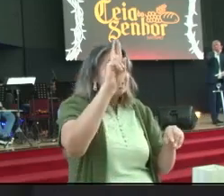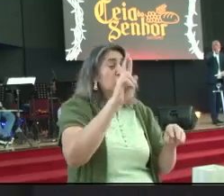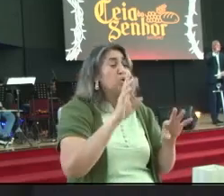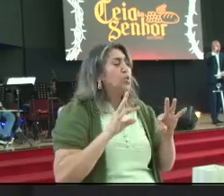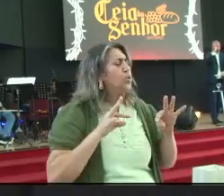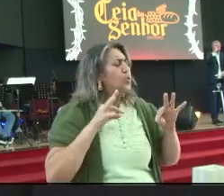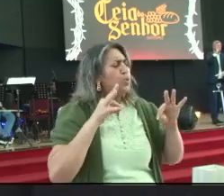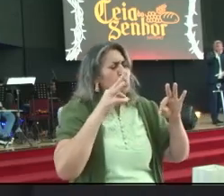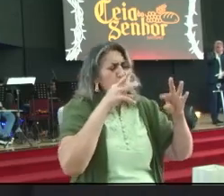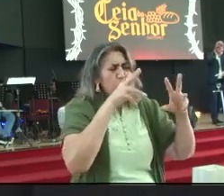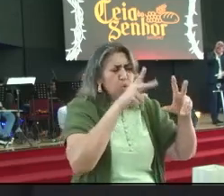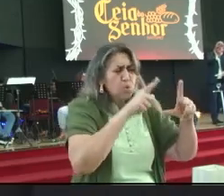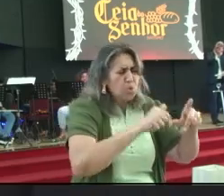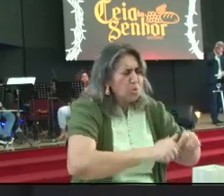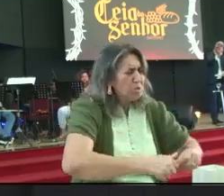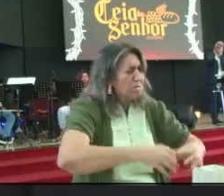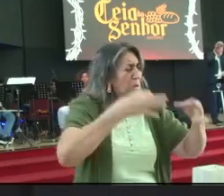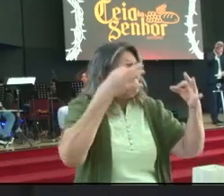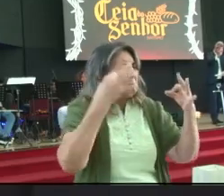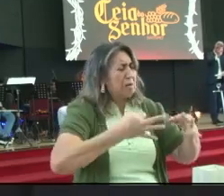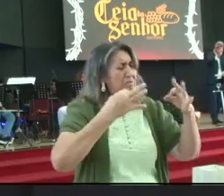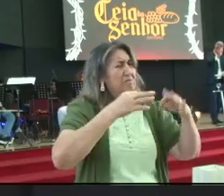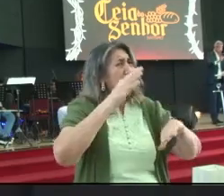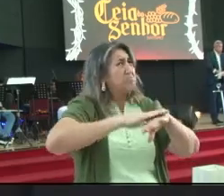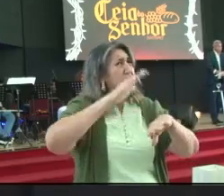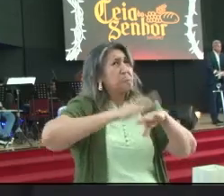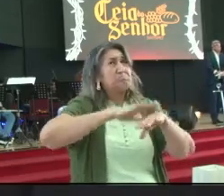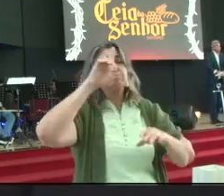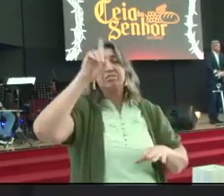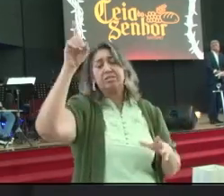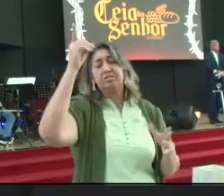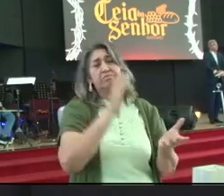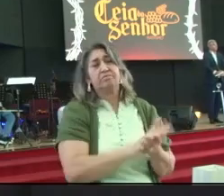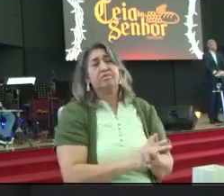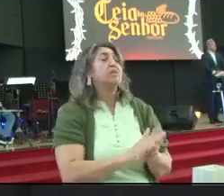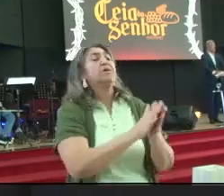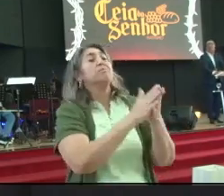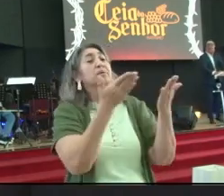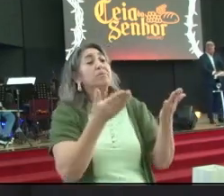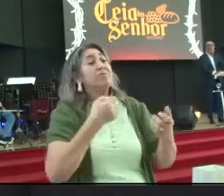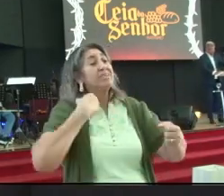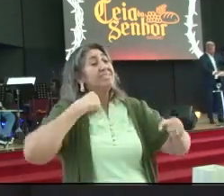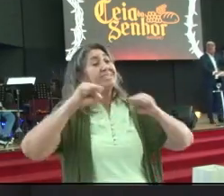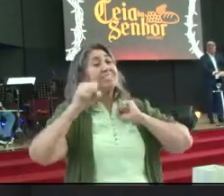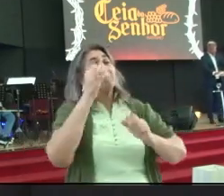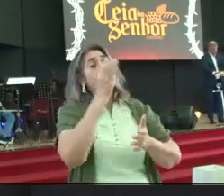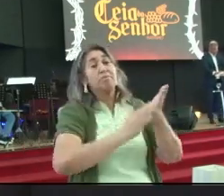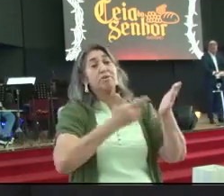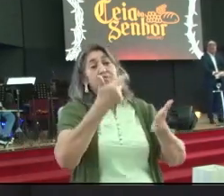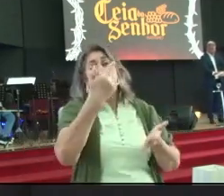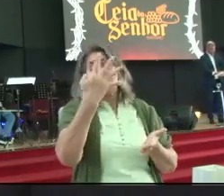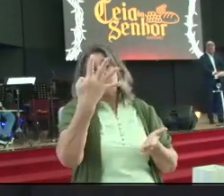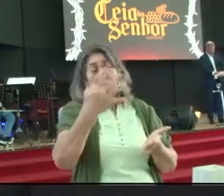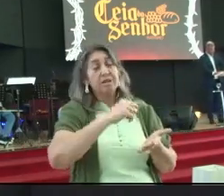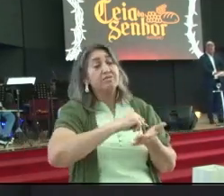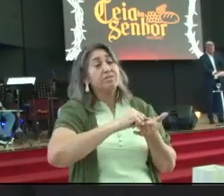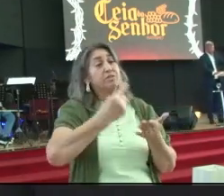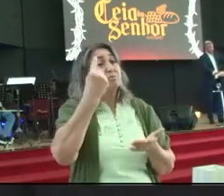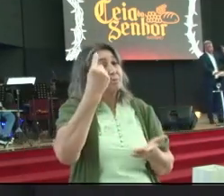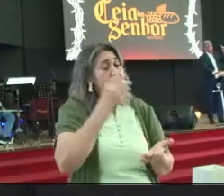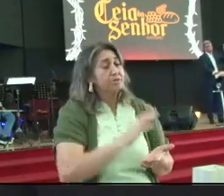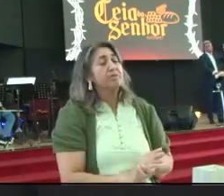a sua plenitude. Veja o que diz a Bíblia em Salmo 24,